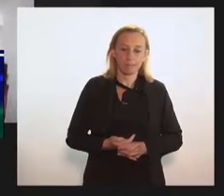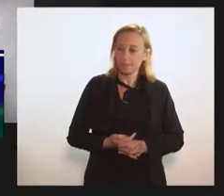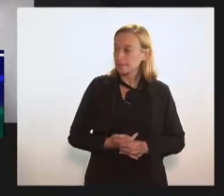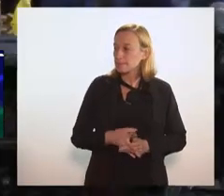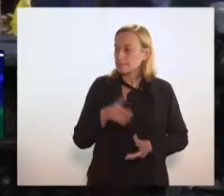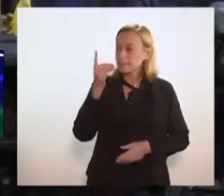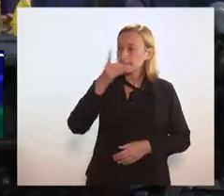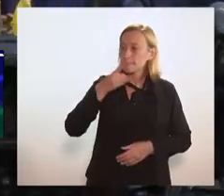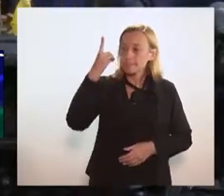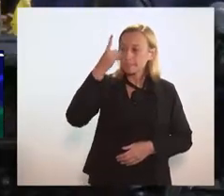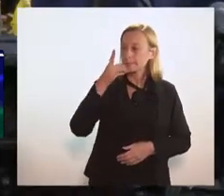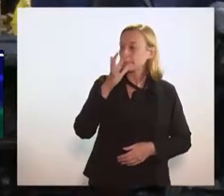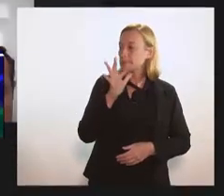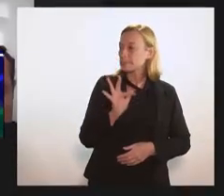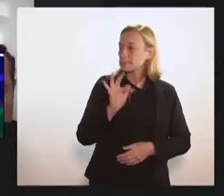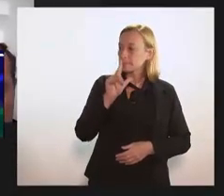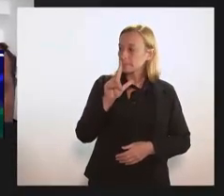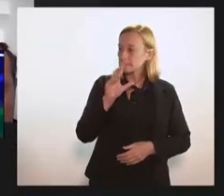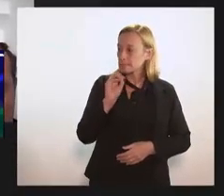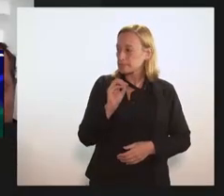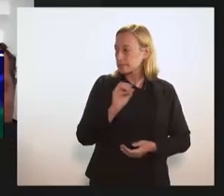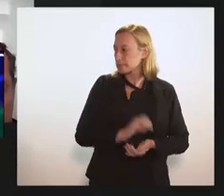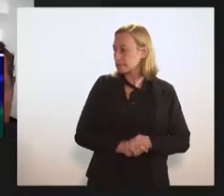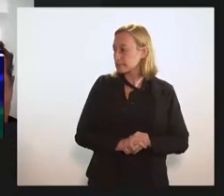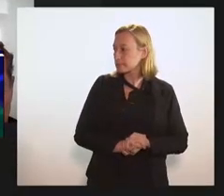Deputado Flávio Serafim.